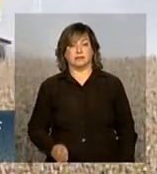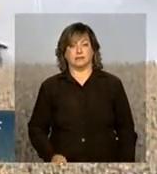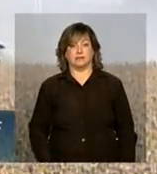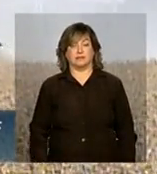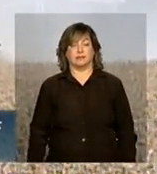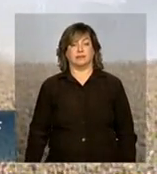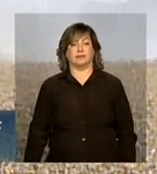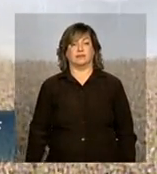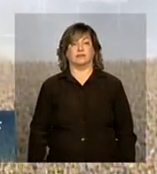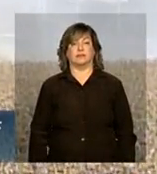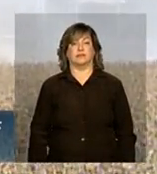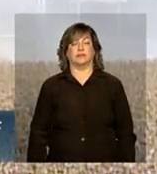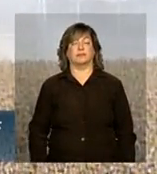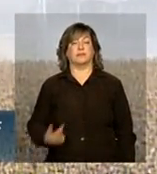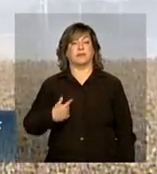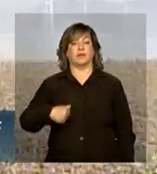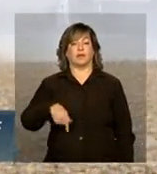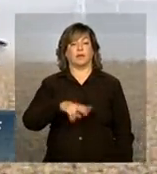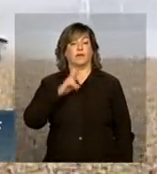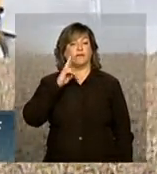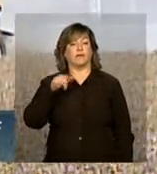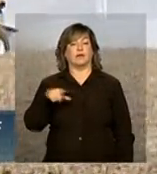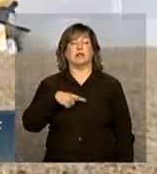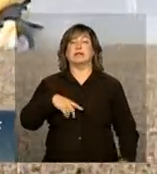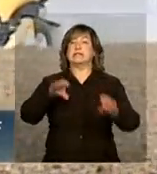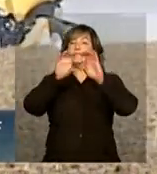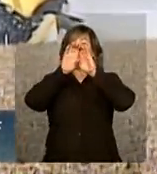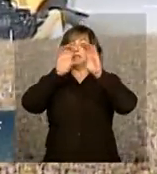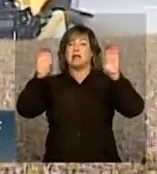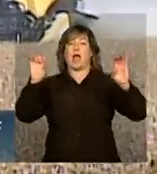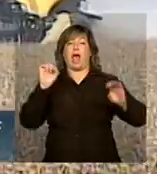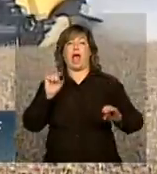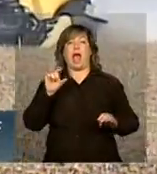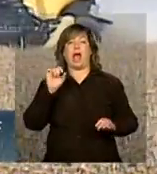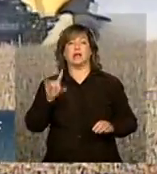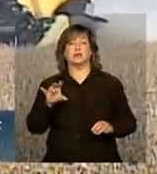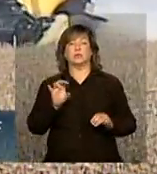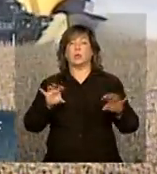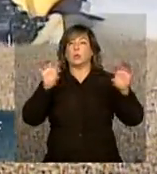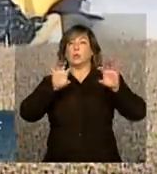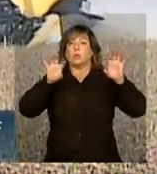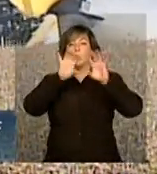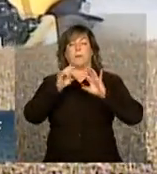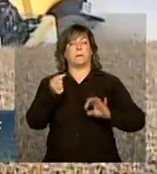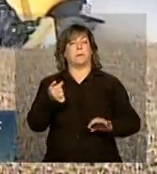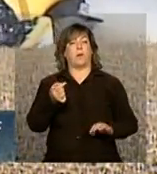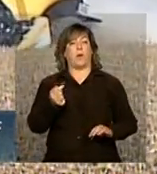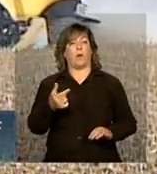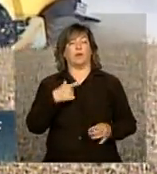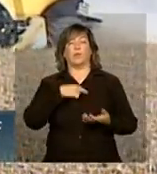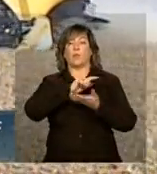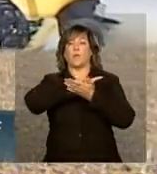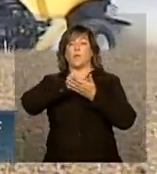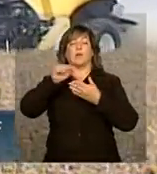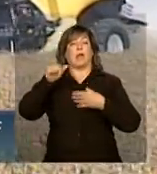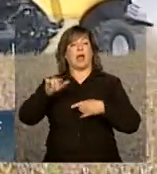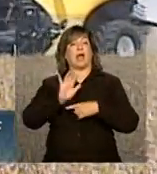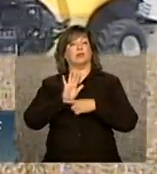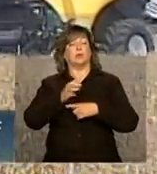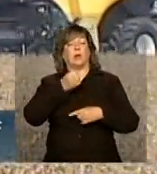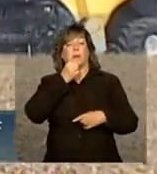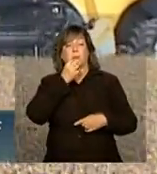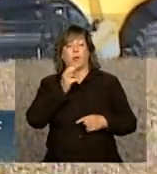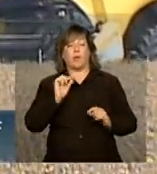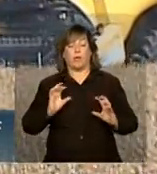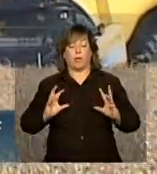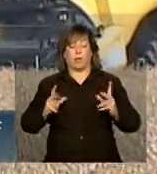brasileiro a gente vê aí céu azul com poucas nuvens em Lucas do Rio Verde o clima tem colaborado bastante